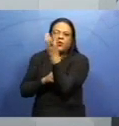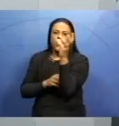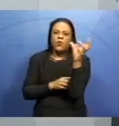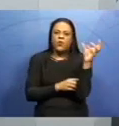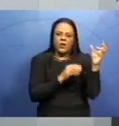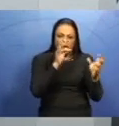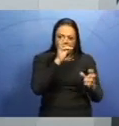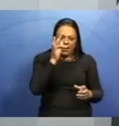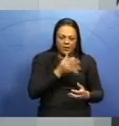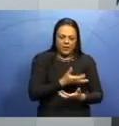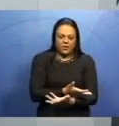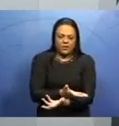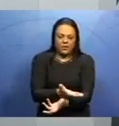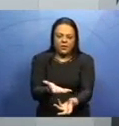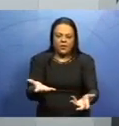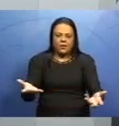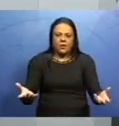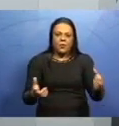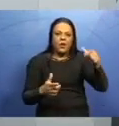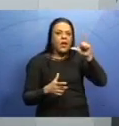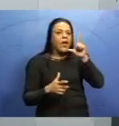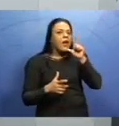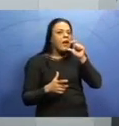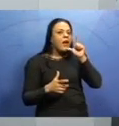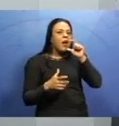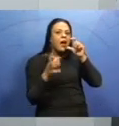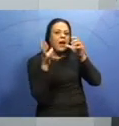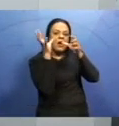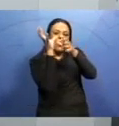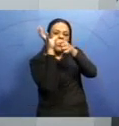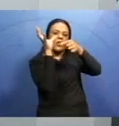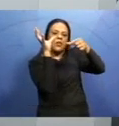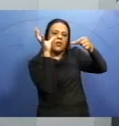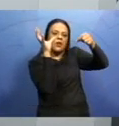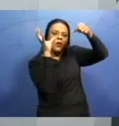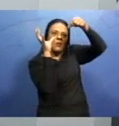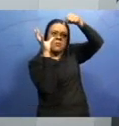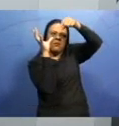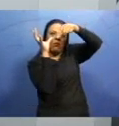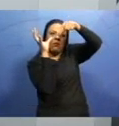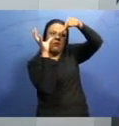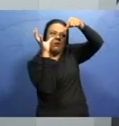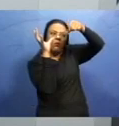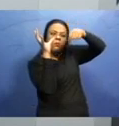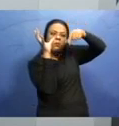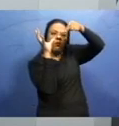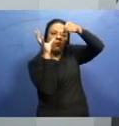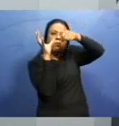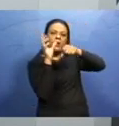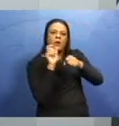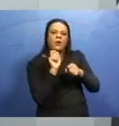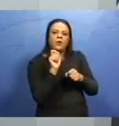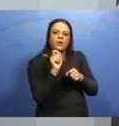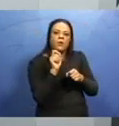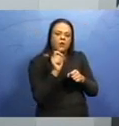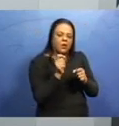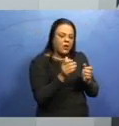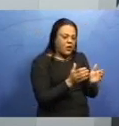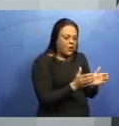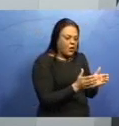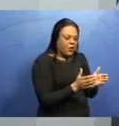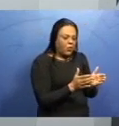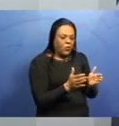parte fica nas folhas e copas das árvores. Este é o processo de